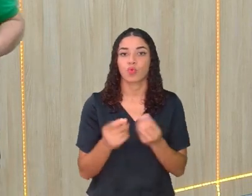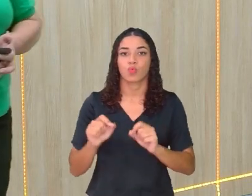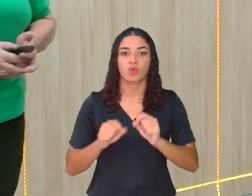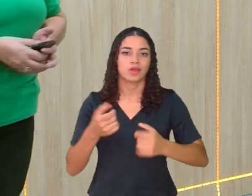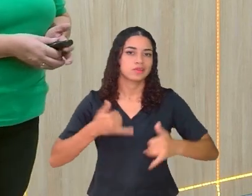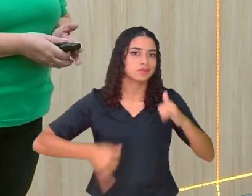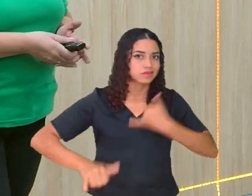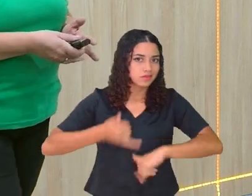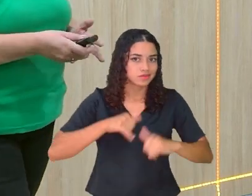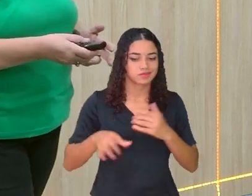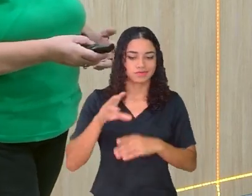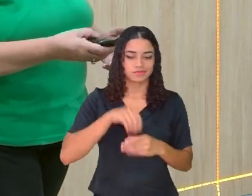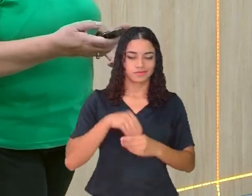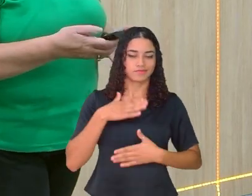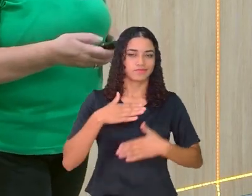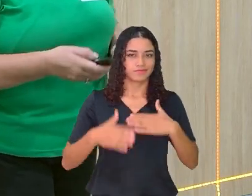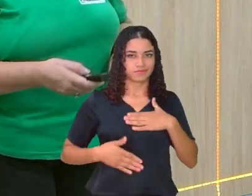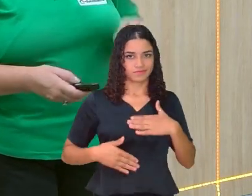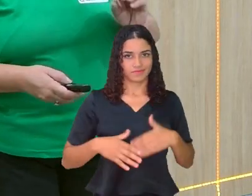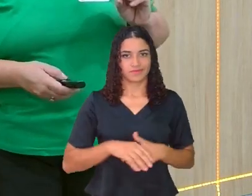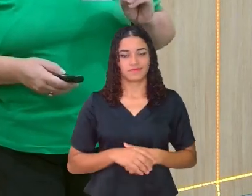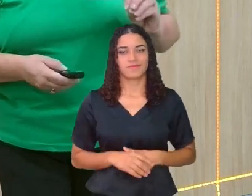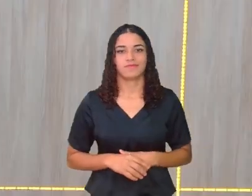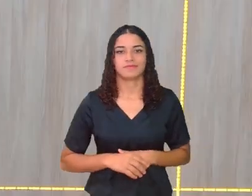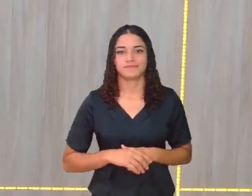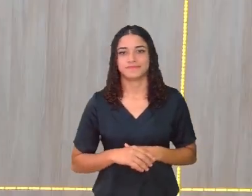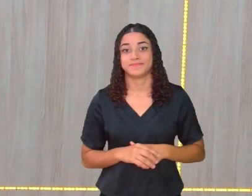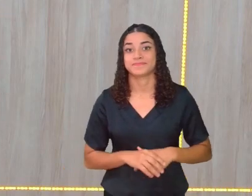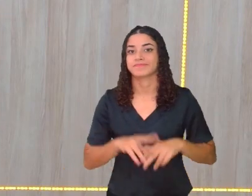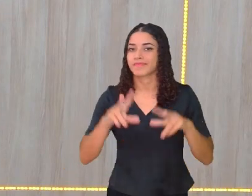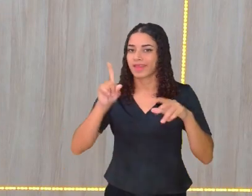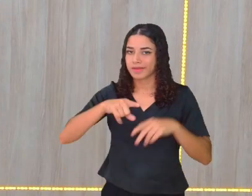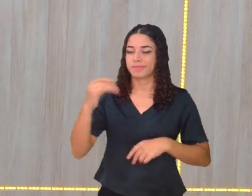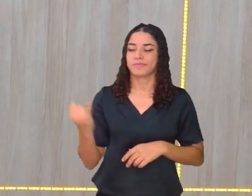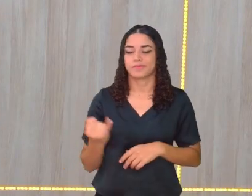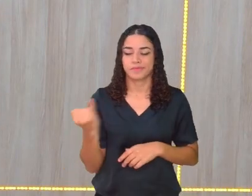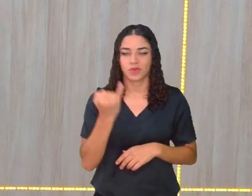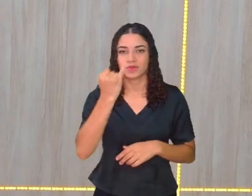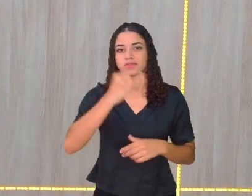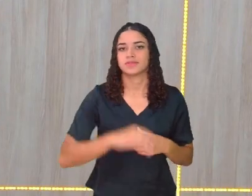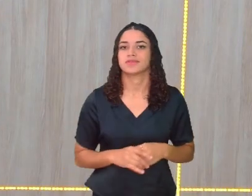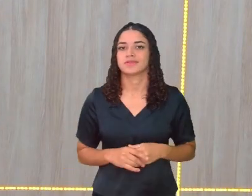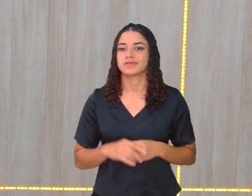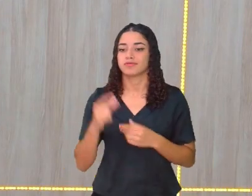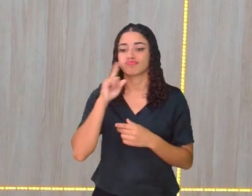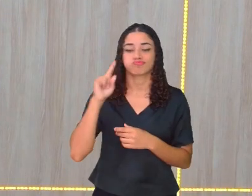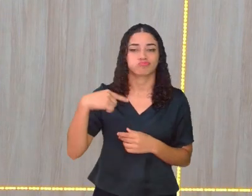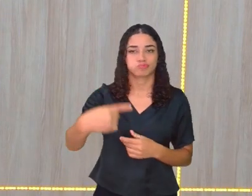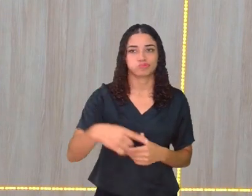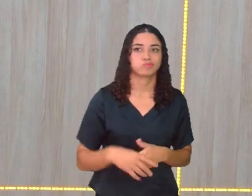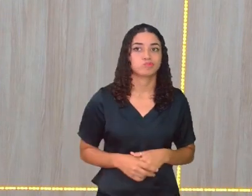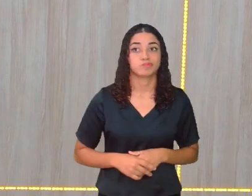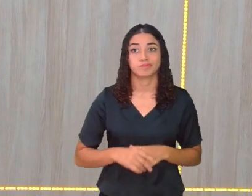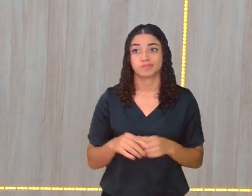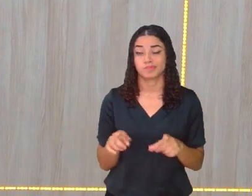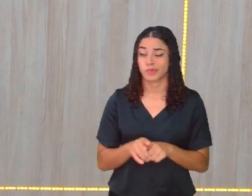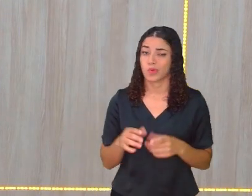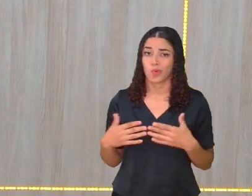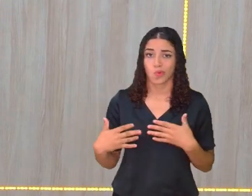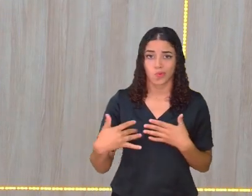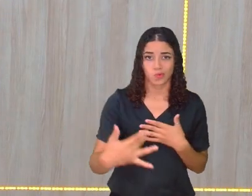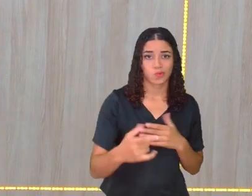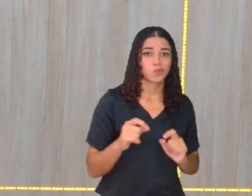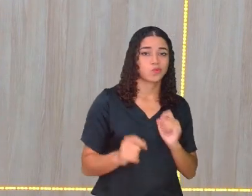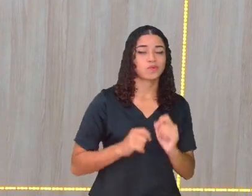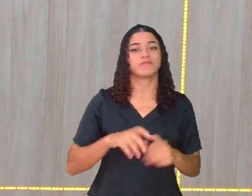Então, essa questão aí do pâncreas, muito importante, não é, no nosso dia a dia. Na continuação, a gente